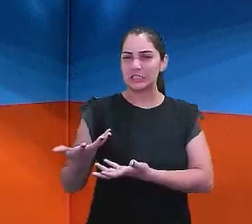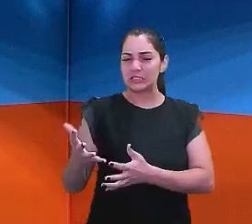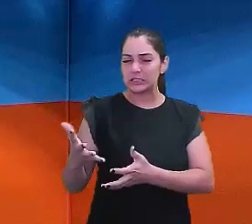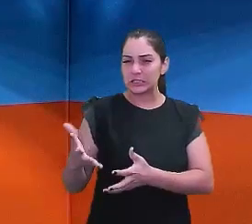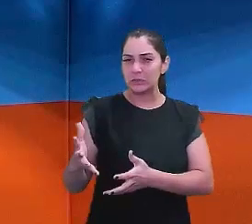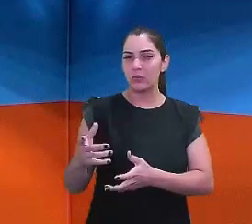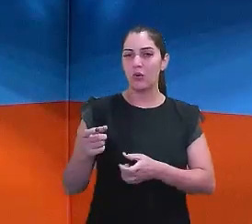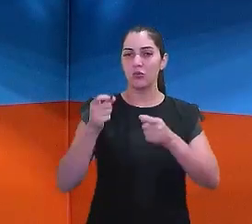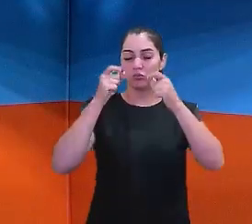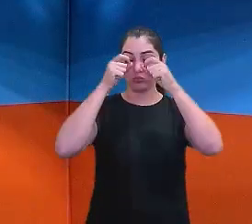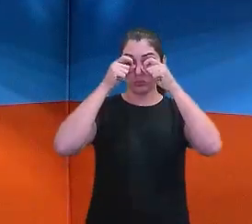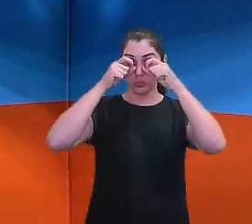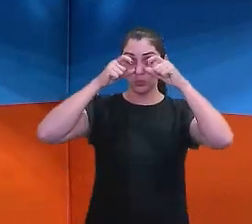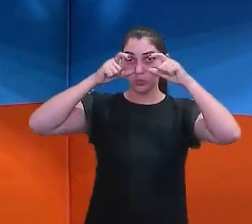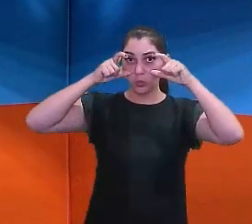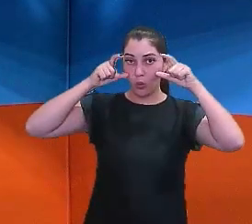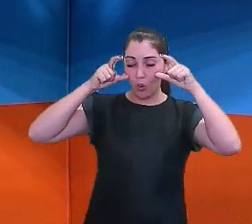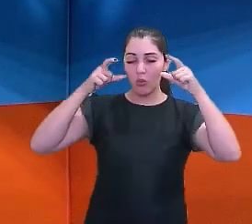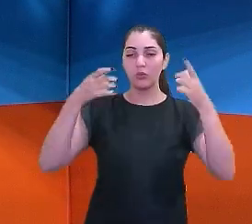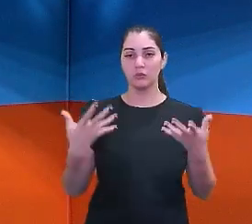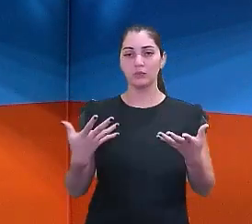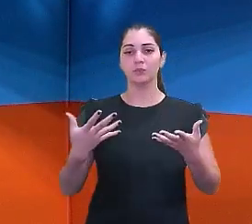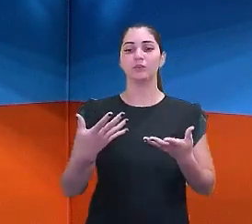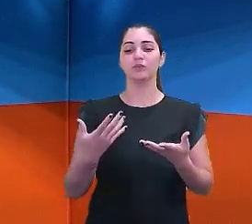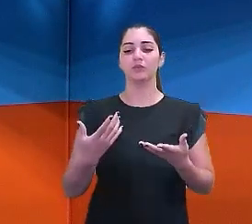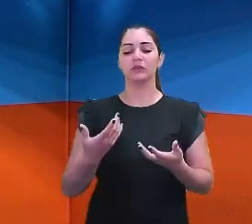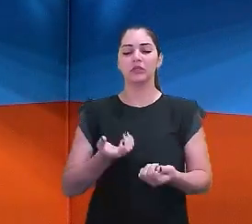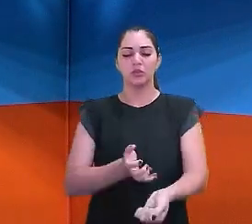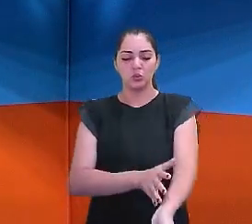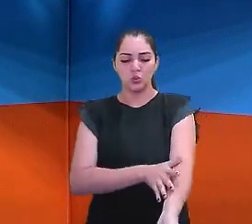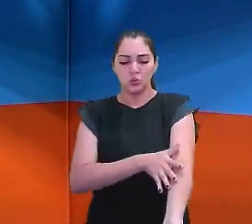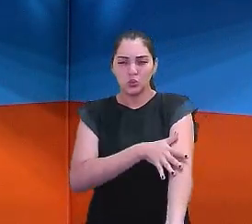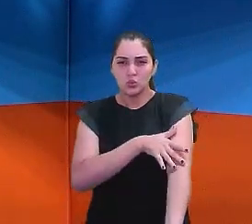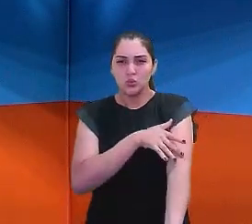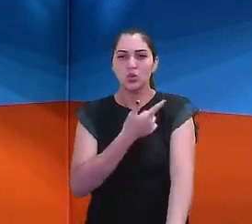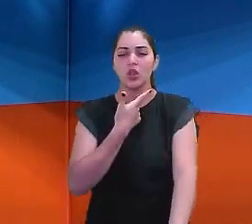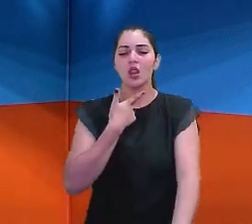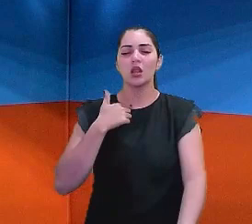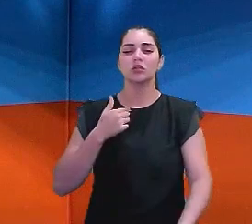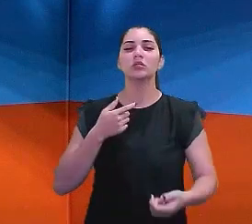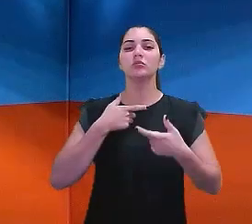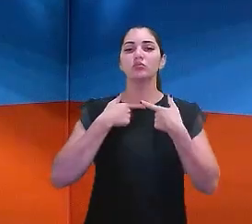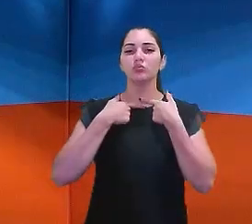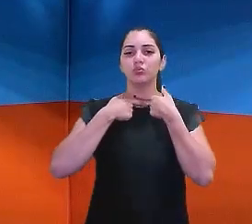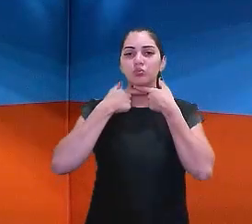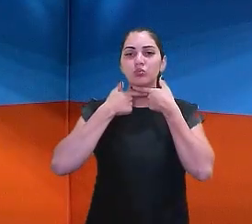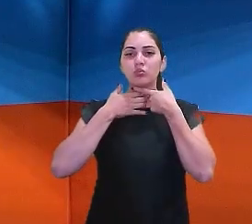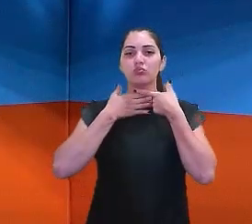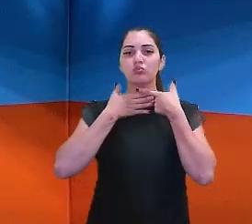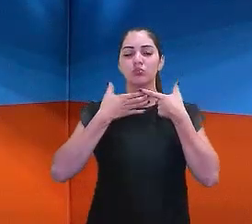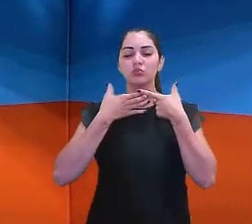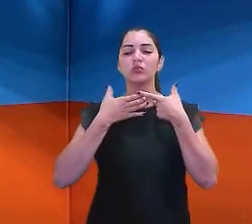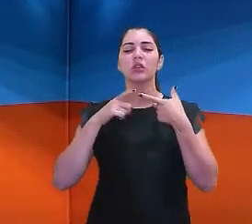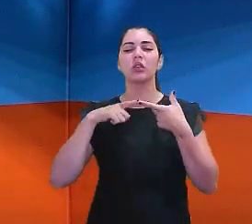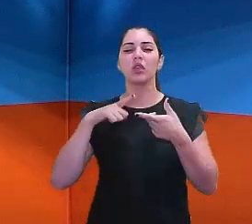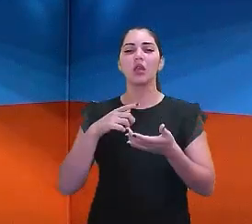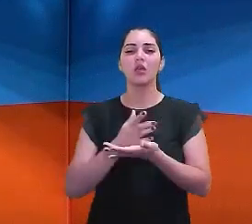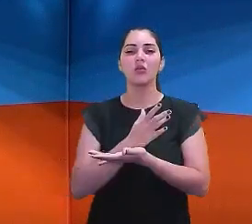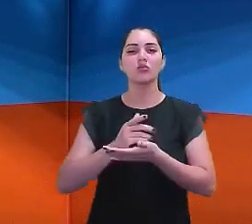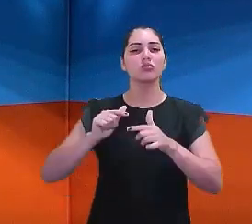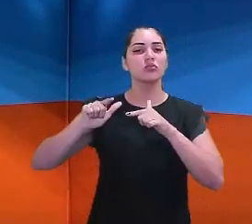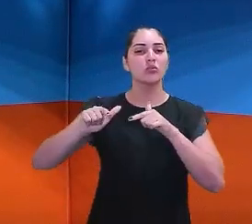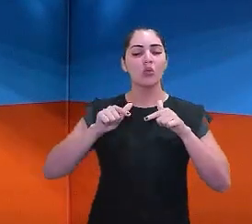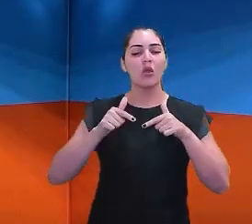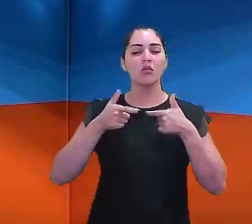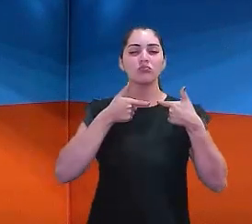esbugalhados, que é a chamada exoftalmia, tá? Suores, pescoço inchado, em alguns lugares a gente chama isso de bócio